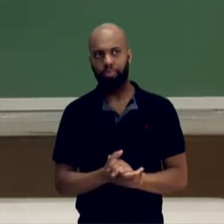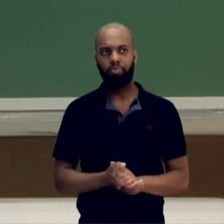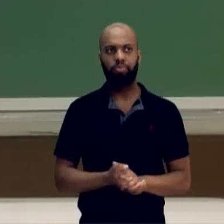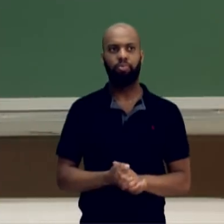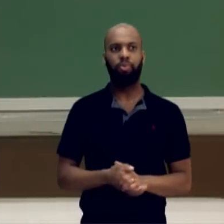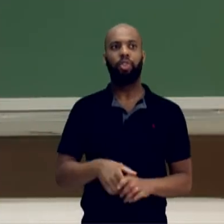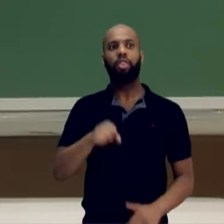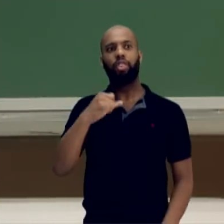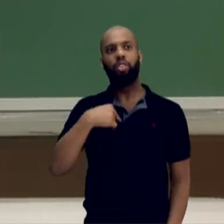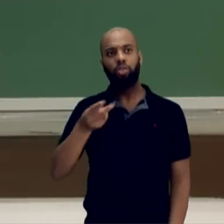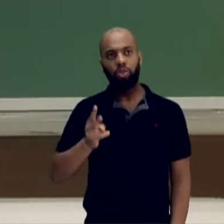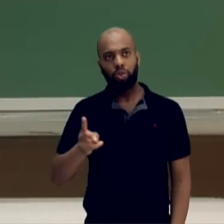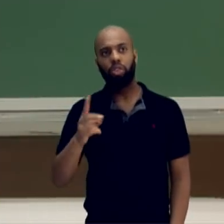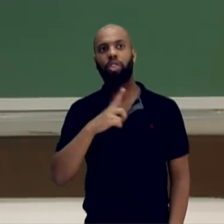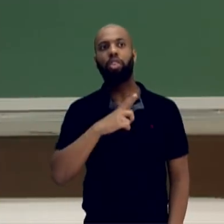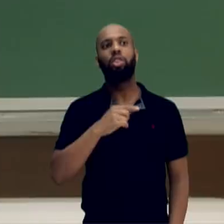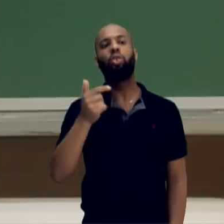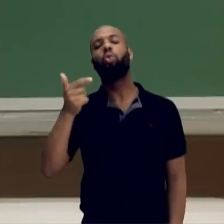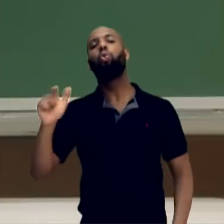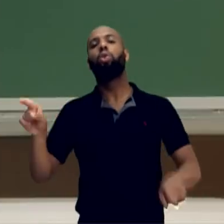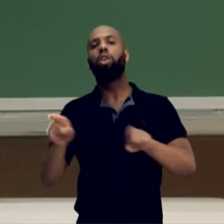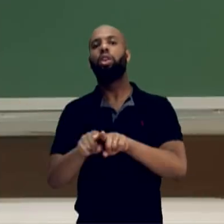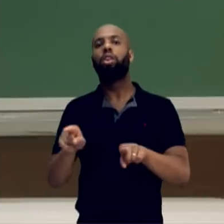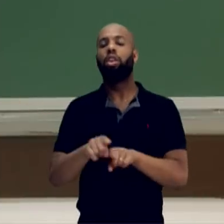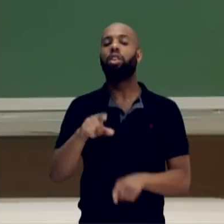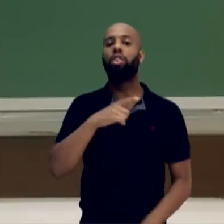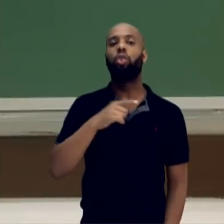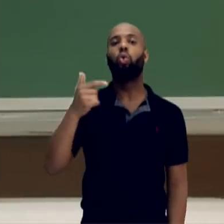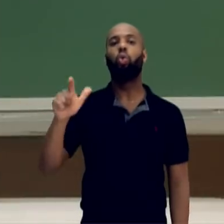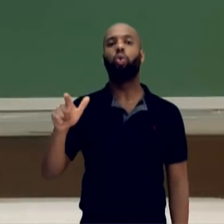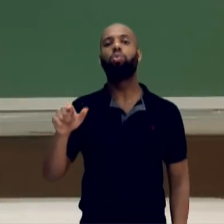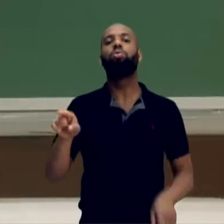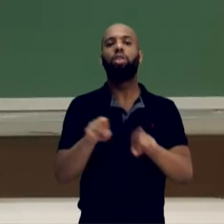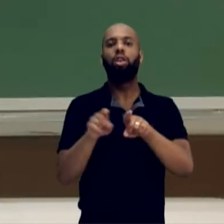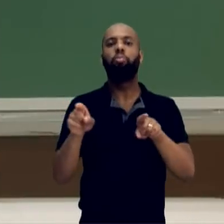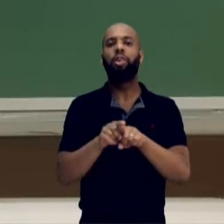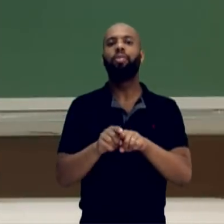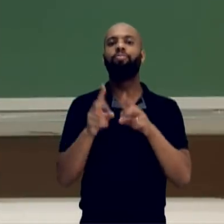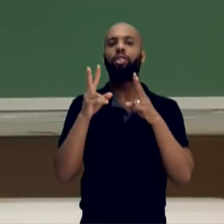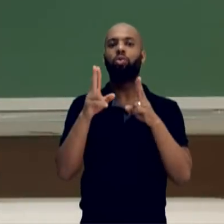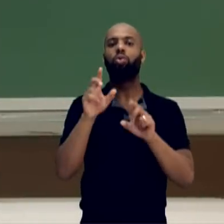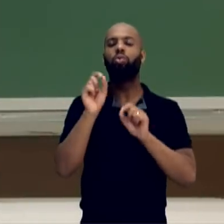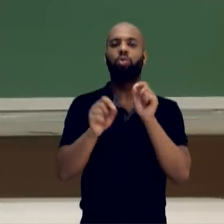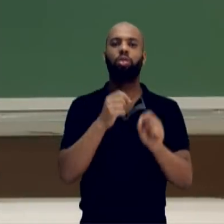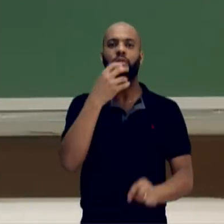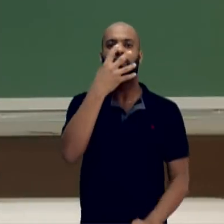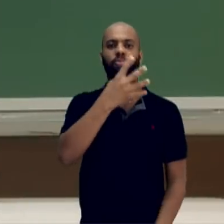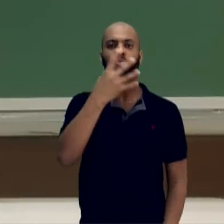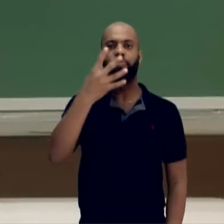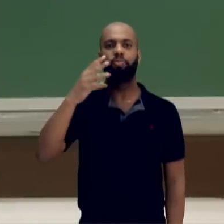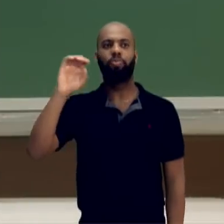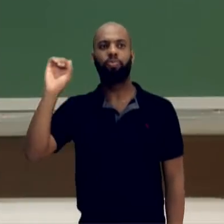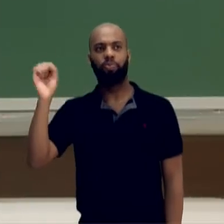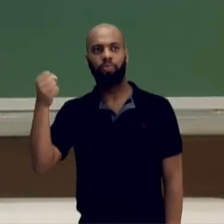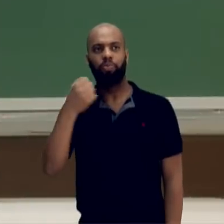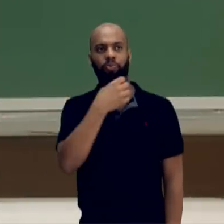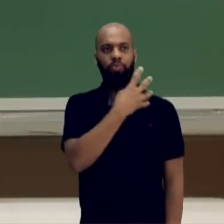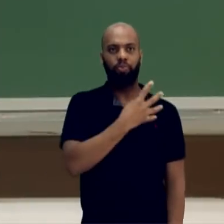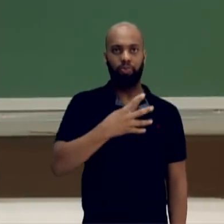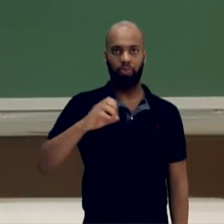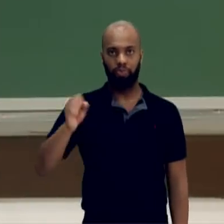E se eu continuar aqui, eu vou observar que eu vou ter mais múltiplos comuns entre os 56 e o